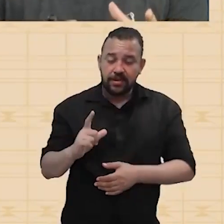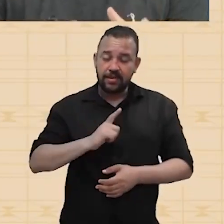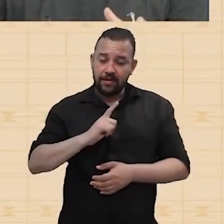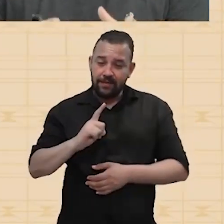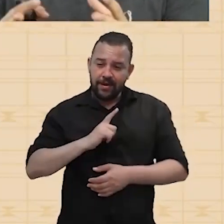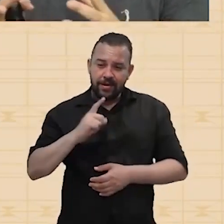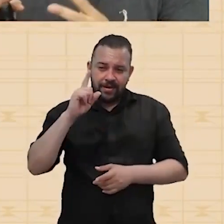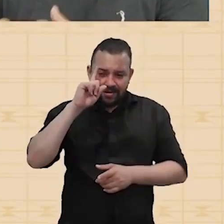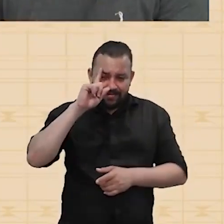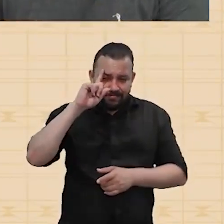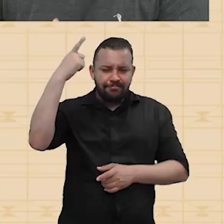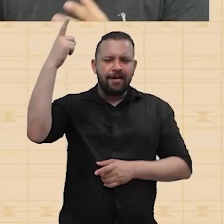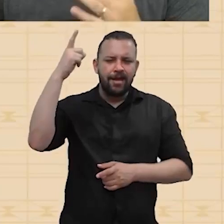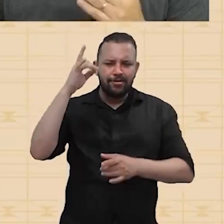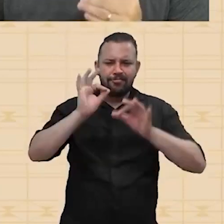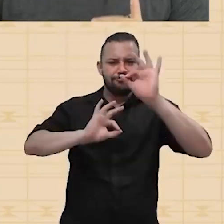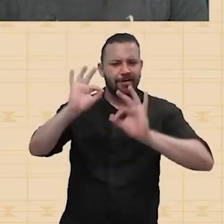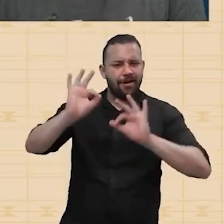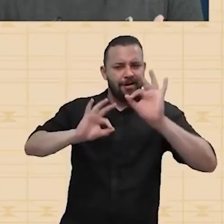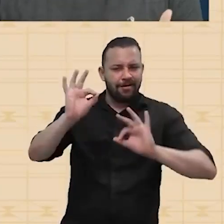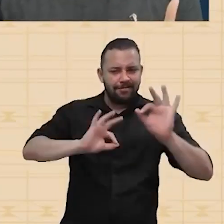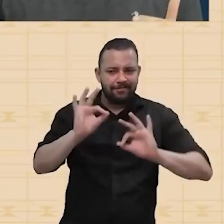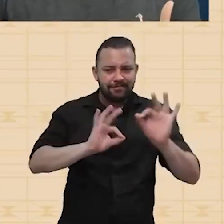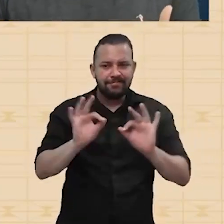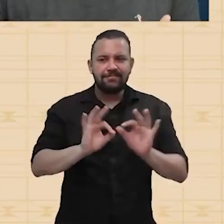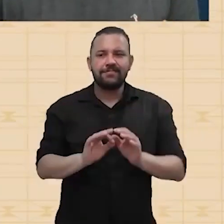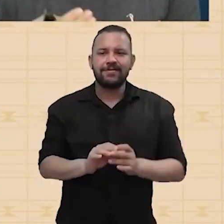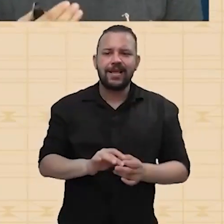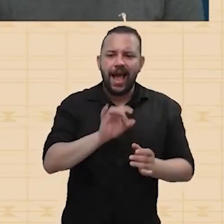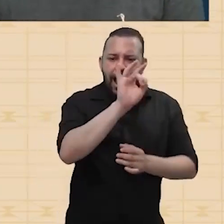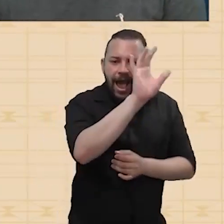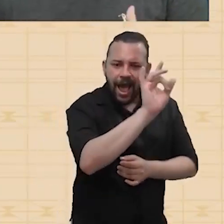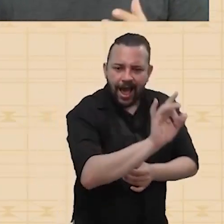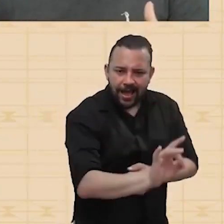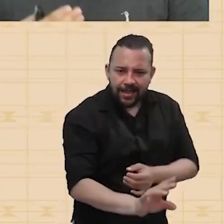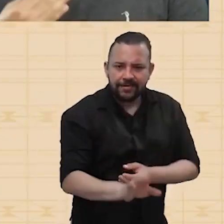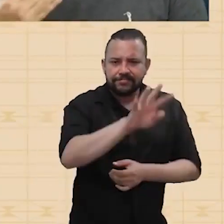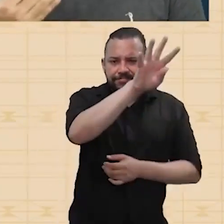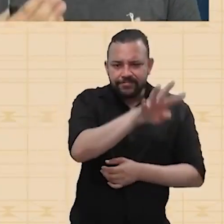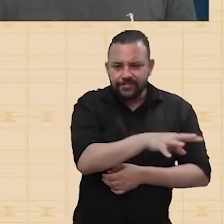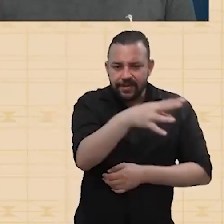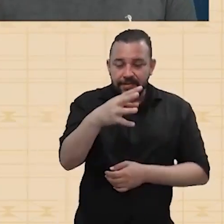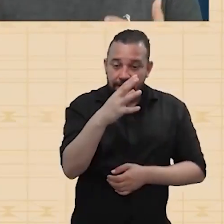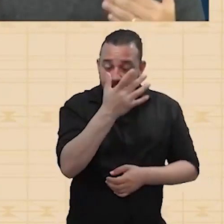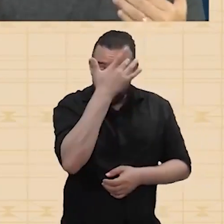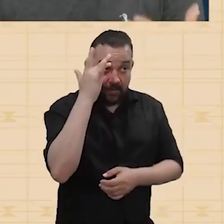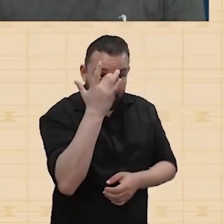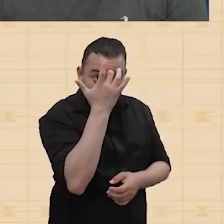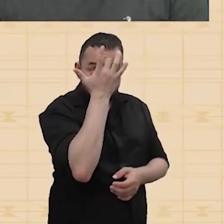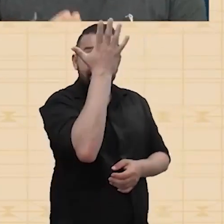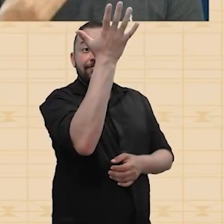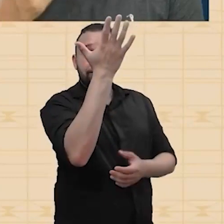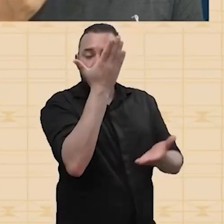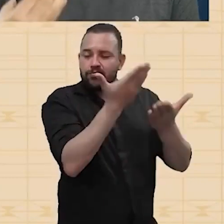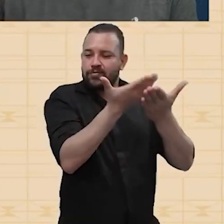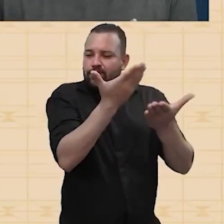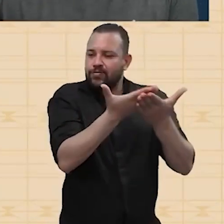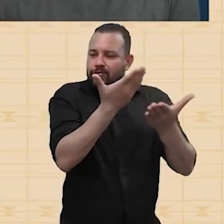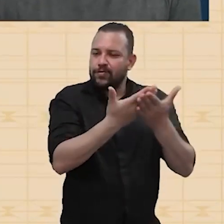de organizar os elementos químicos em uma tabela para facilitar os estudos,